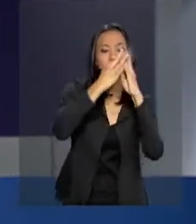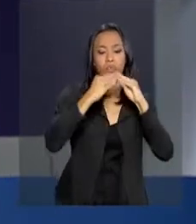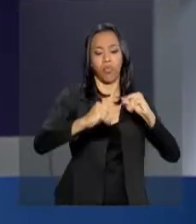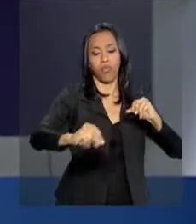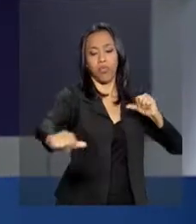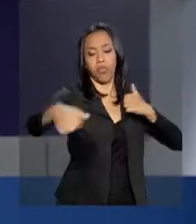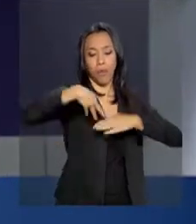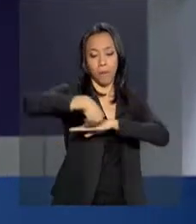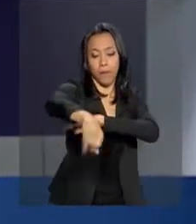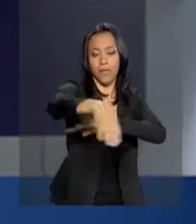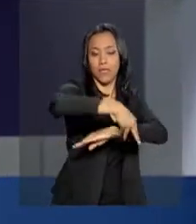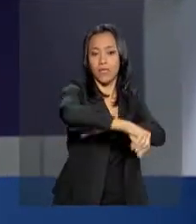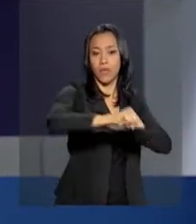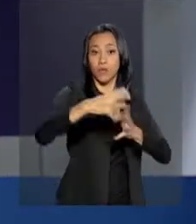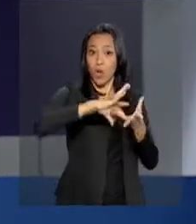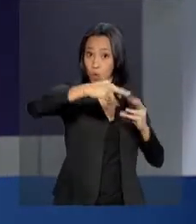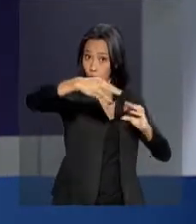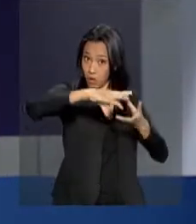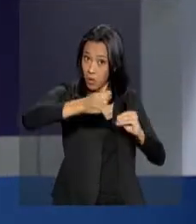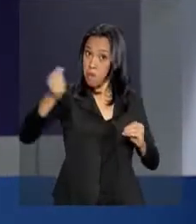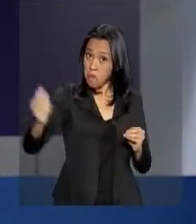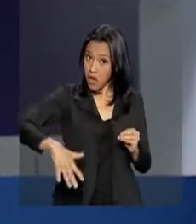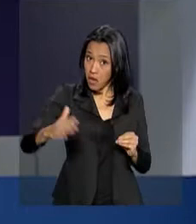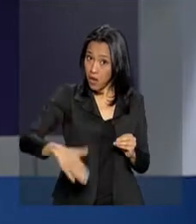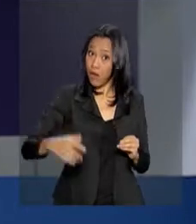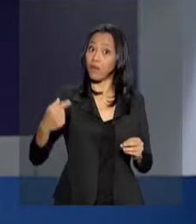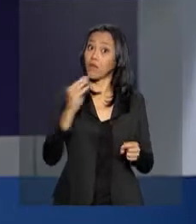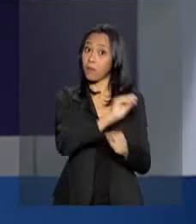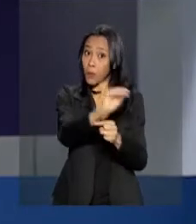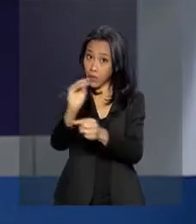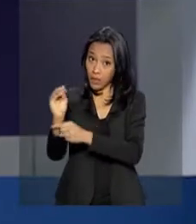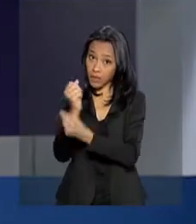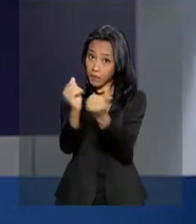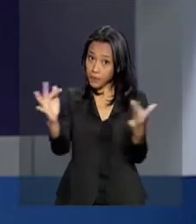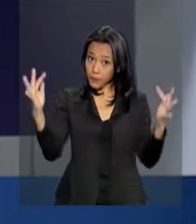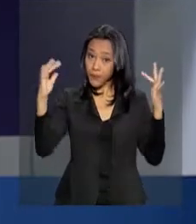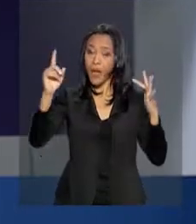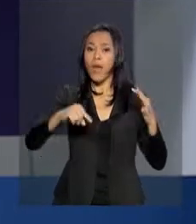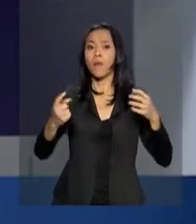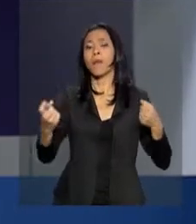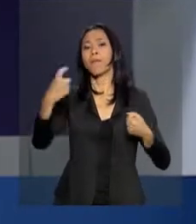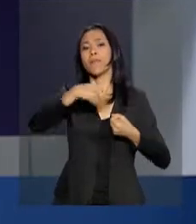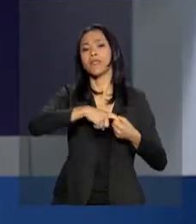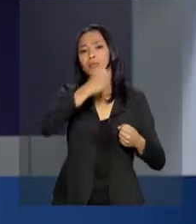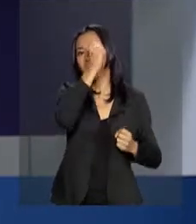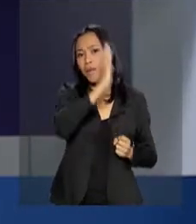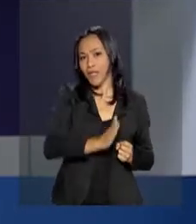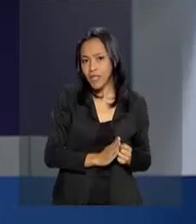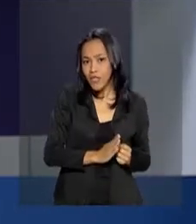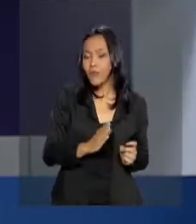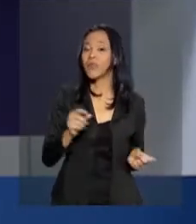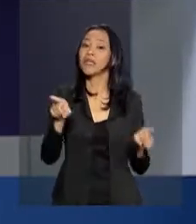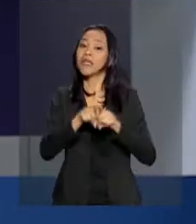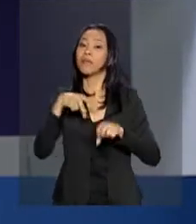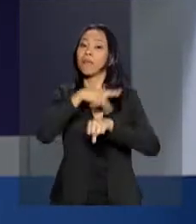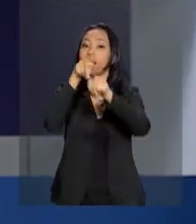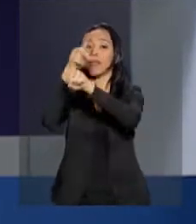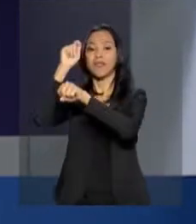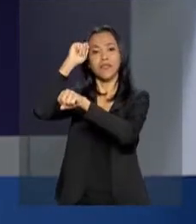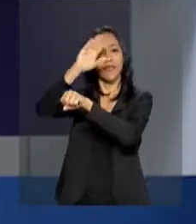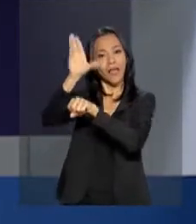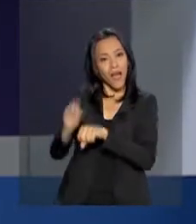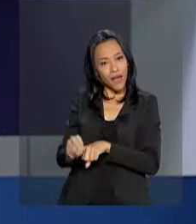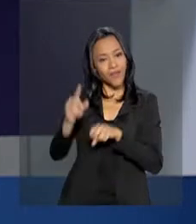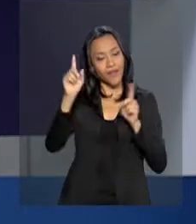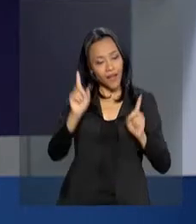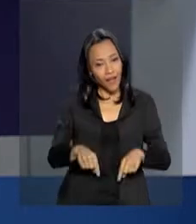ideia mais barata e ecológica. A pesquisa é resultado de uma parceria entre Brasil e países da África. A